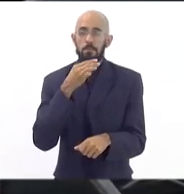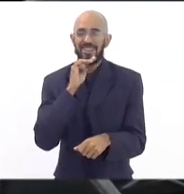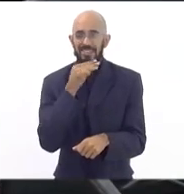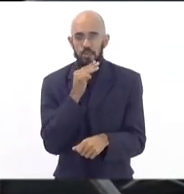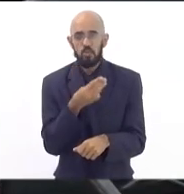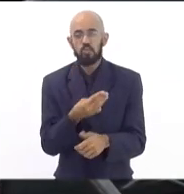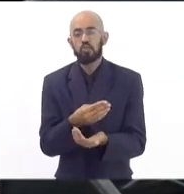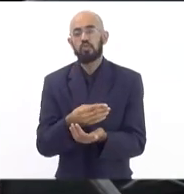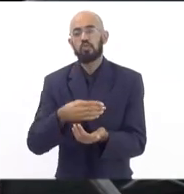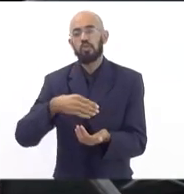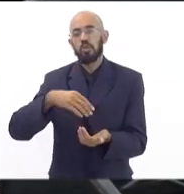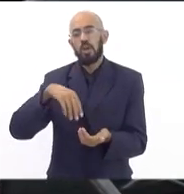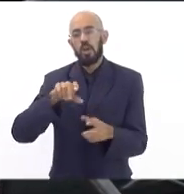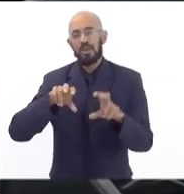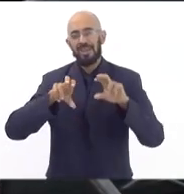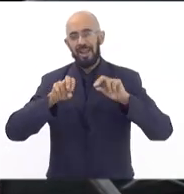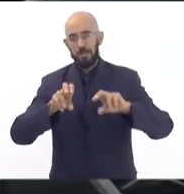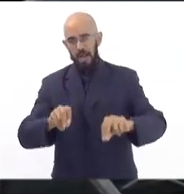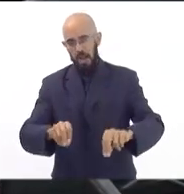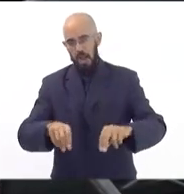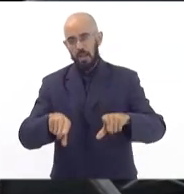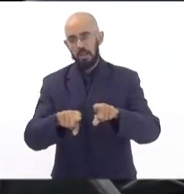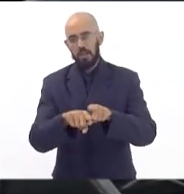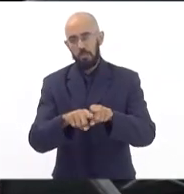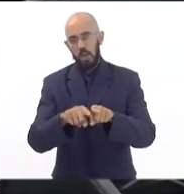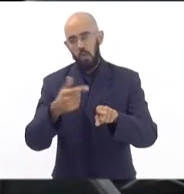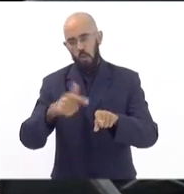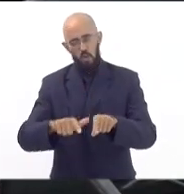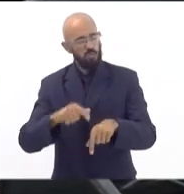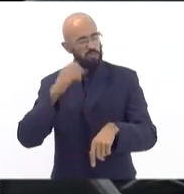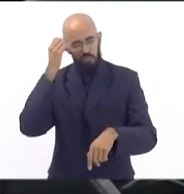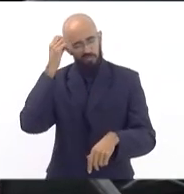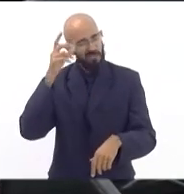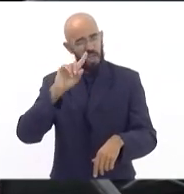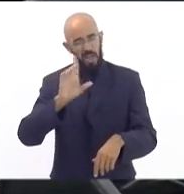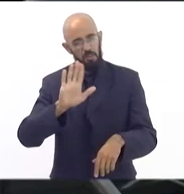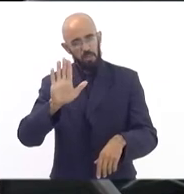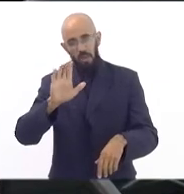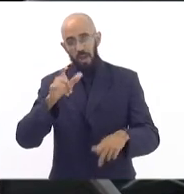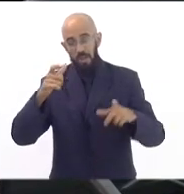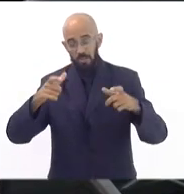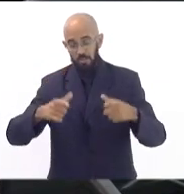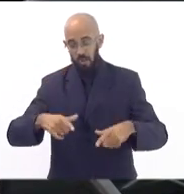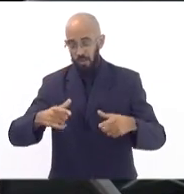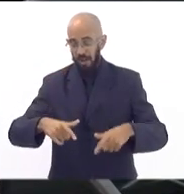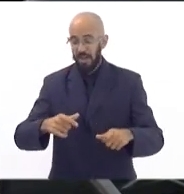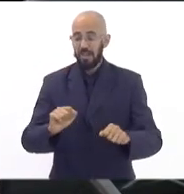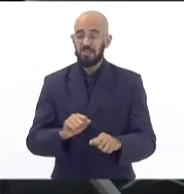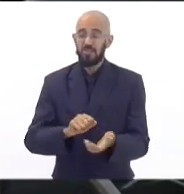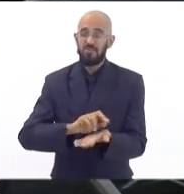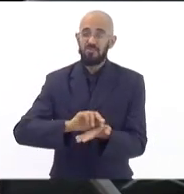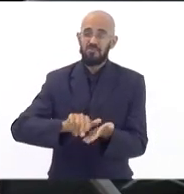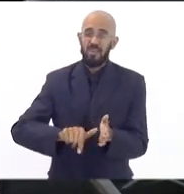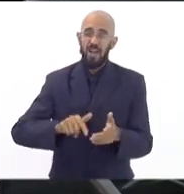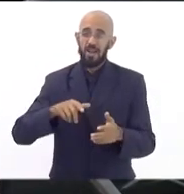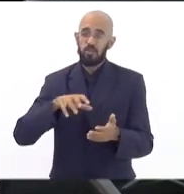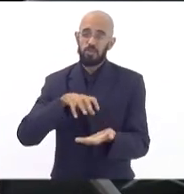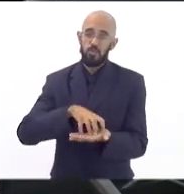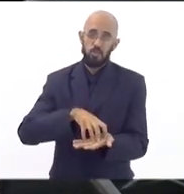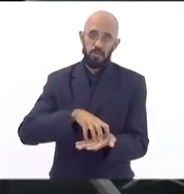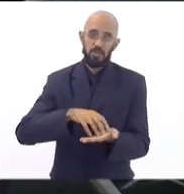e foi Senador Camará fizemos em outras estações do ano recordo agora de cabeça mas são Mega operações com várias Verdades da polícia